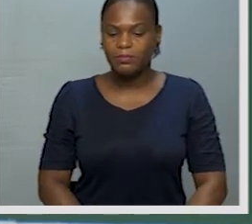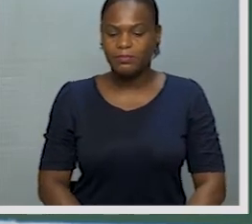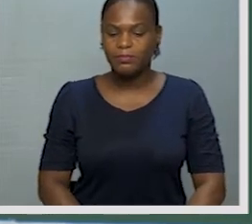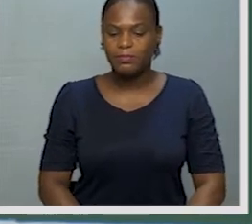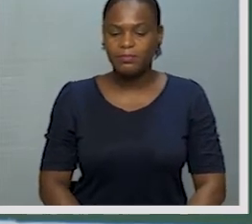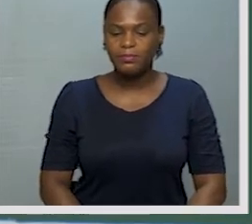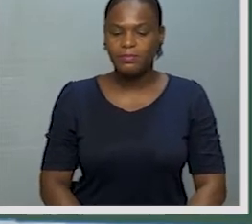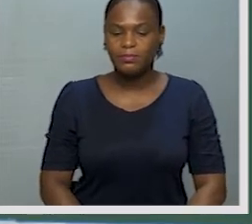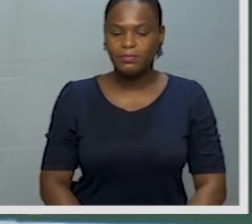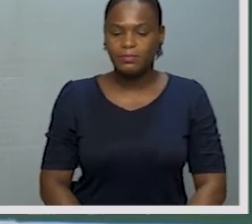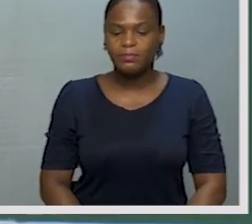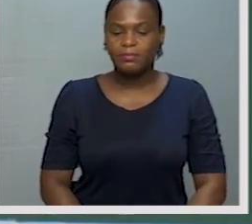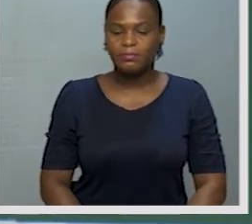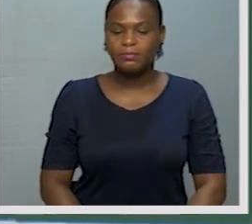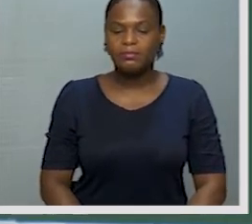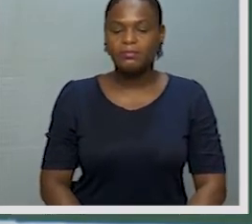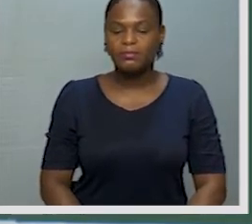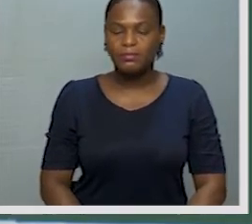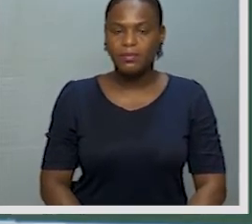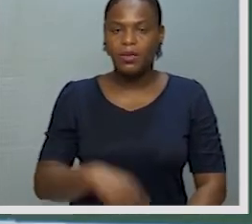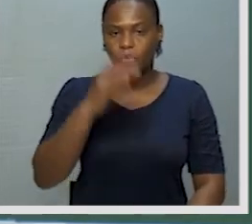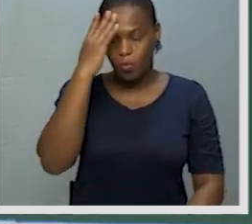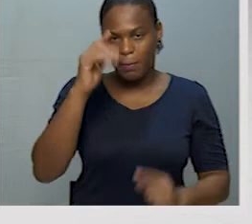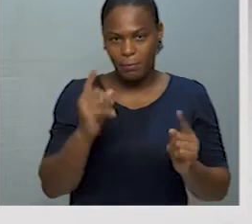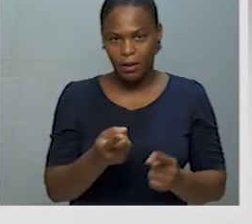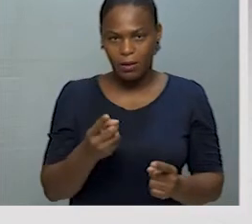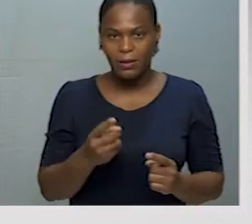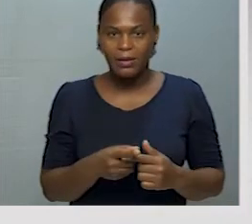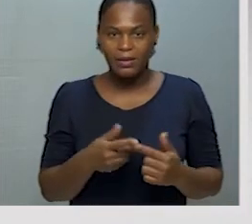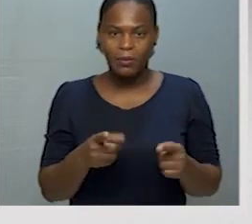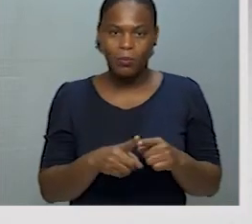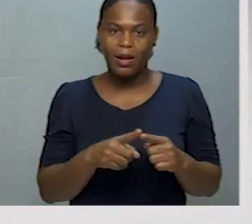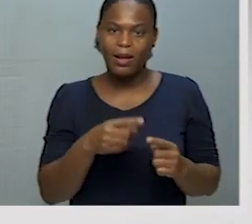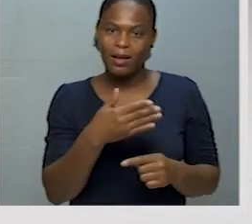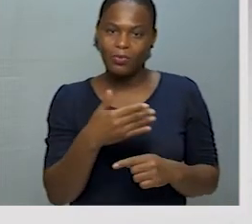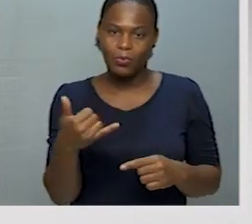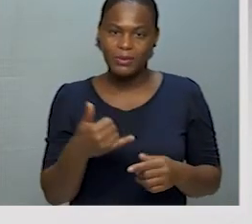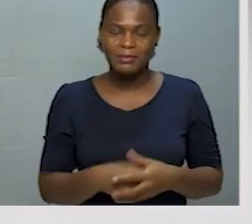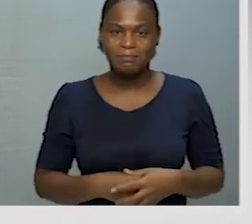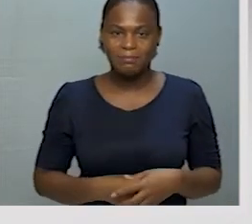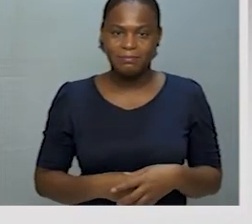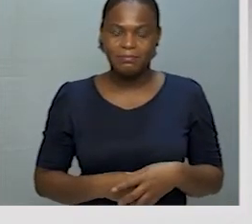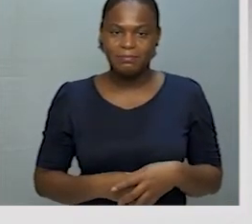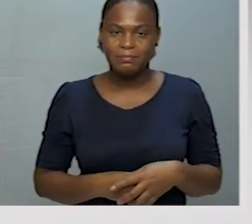entre 12 e 4, menor múltiplo, é igual ao 12.